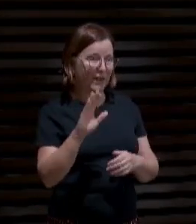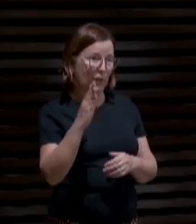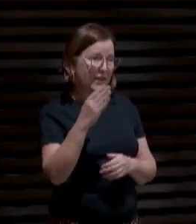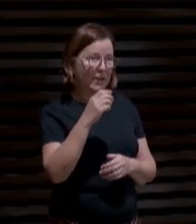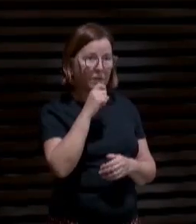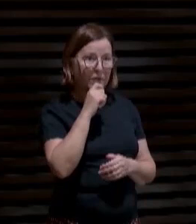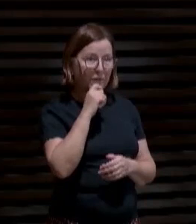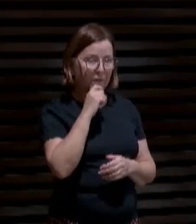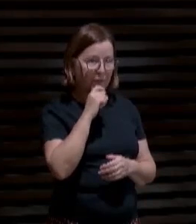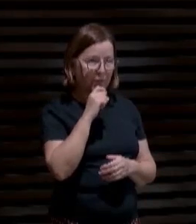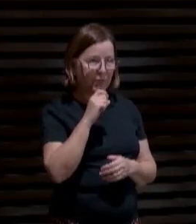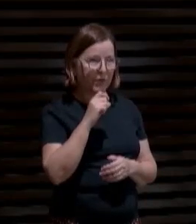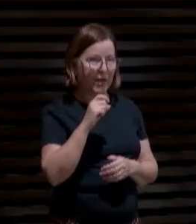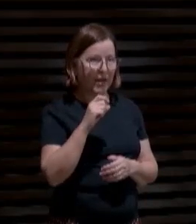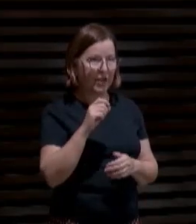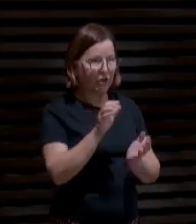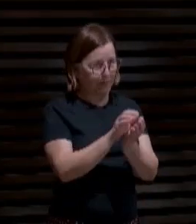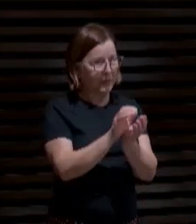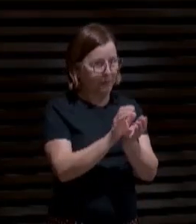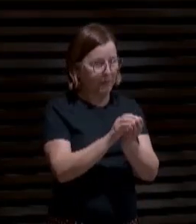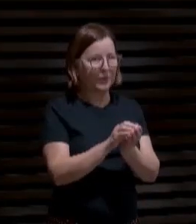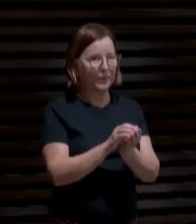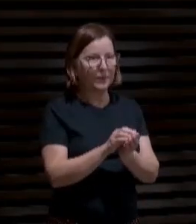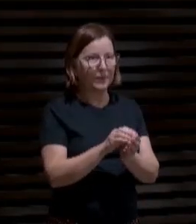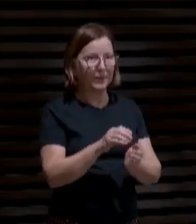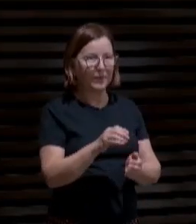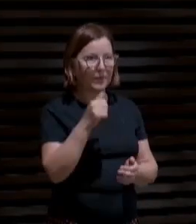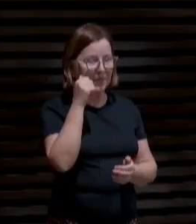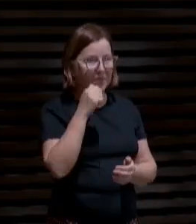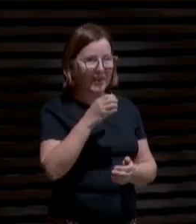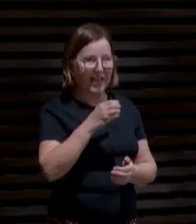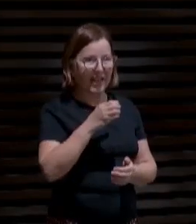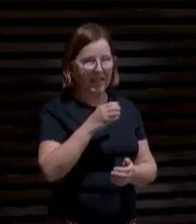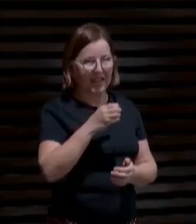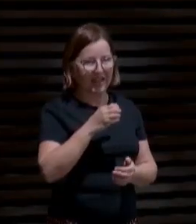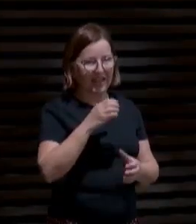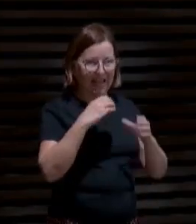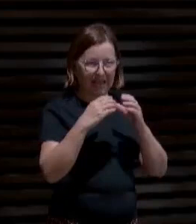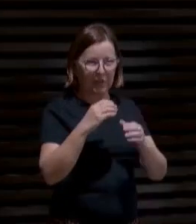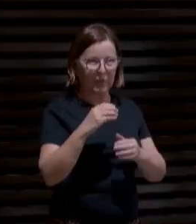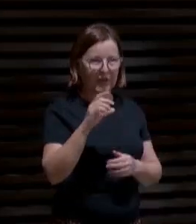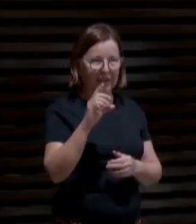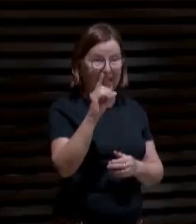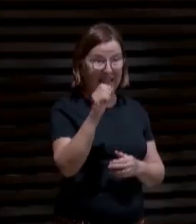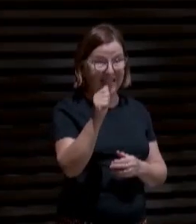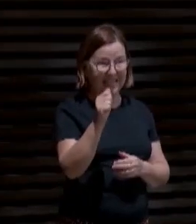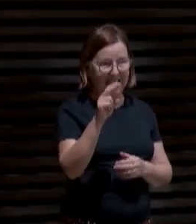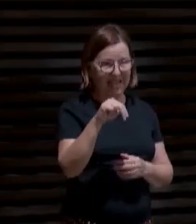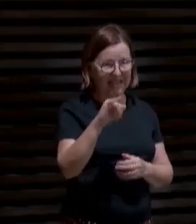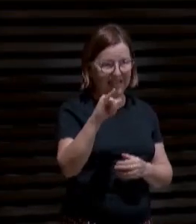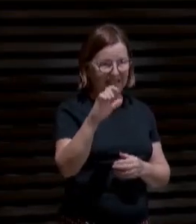Daniela Mercury aproveitou um espaço em seu show para fazer uma crítica e uma